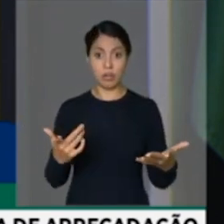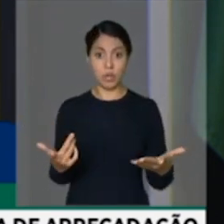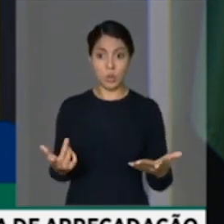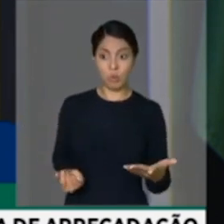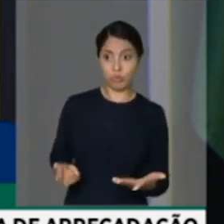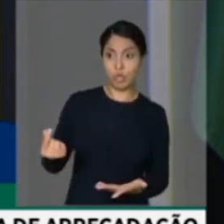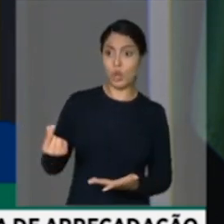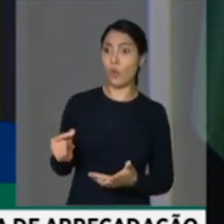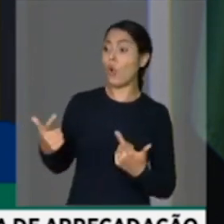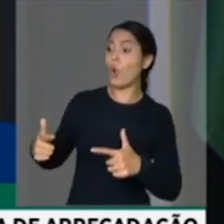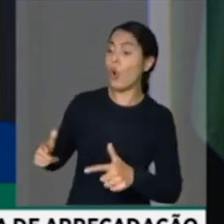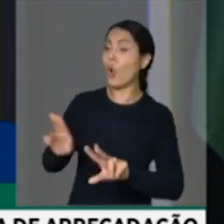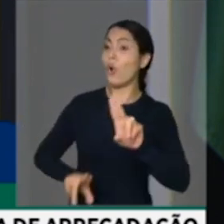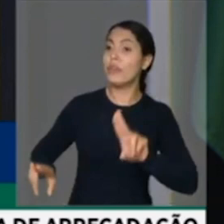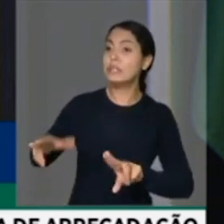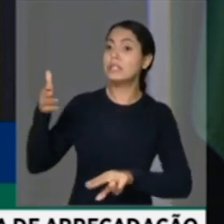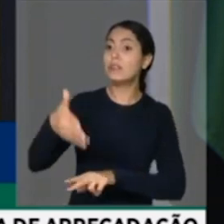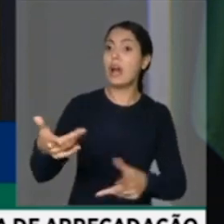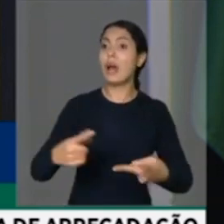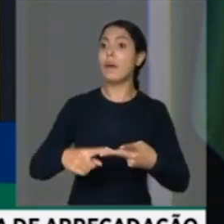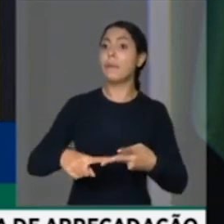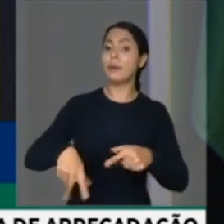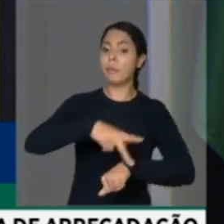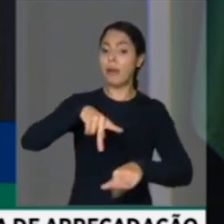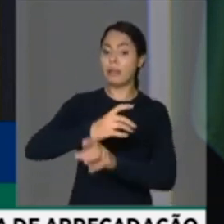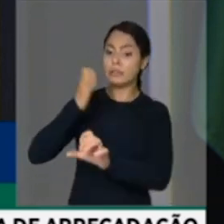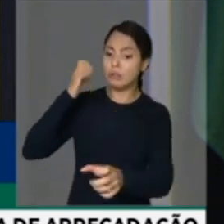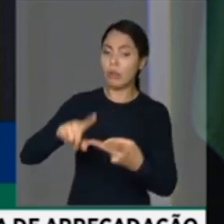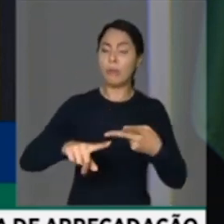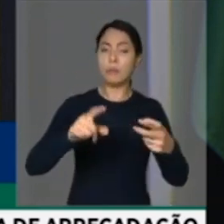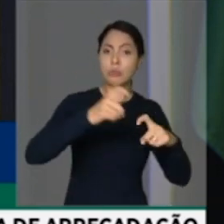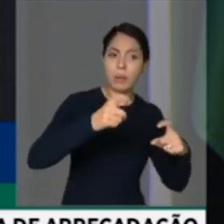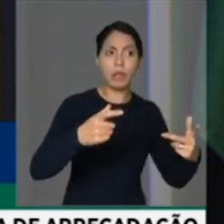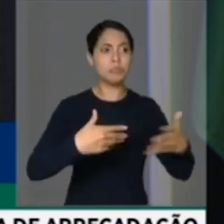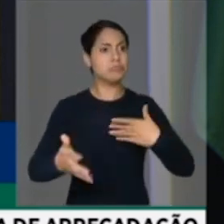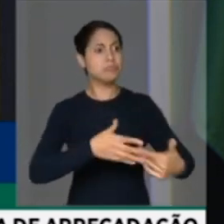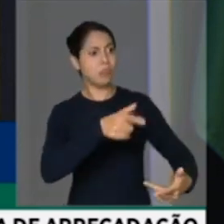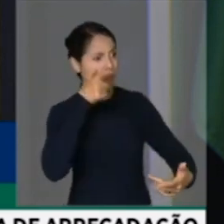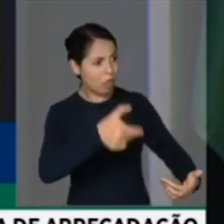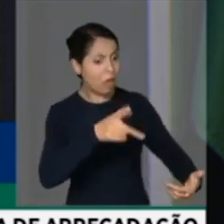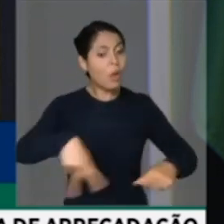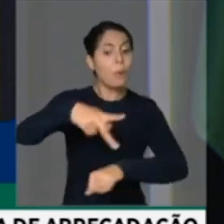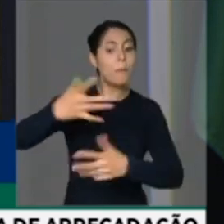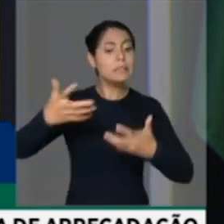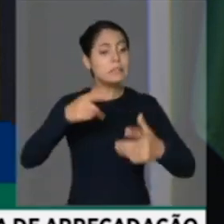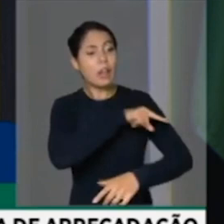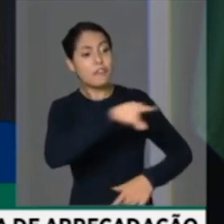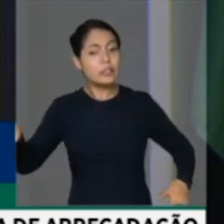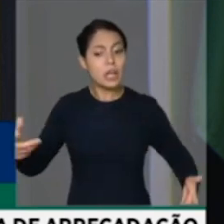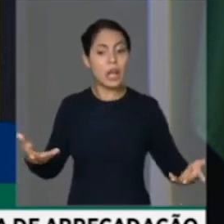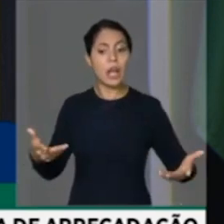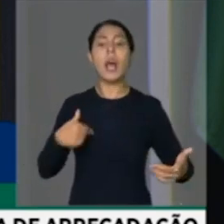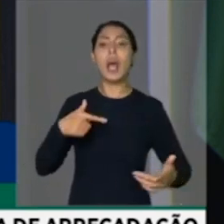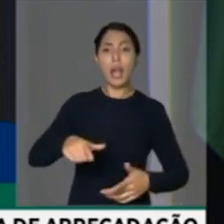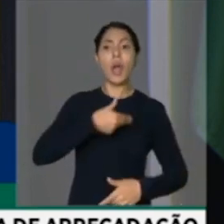consumir, qual é a faculdade que você vai ingressar, porque o país precisa de mais engenheiros ou de mais médicos. Não interessa o que você quer, interessa o que o país quer, e o país que